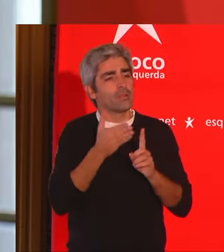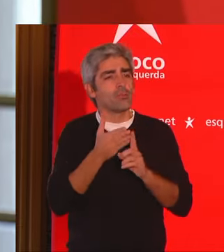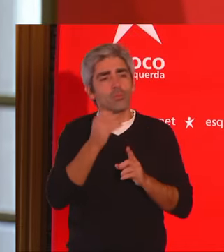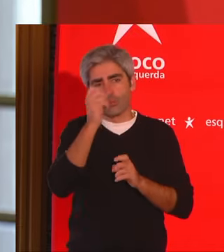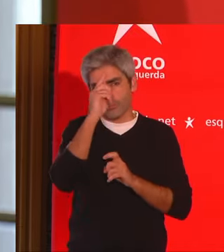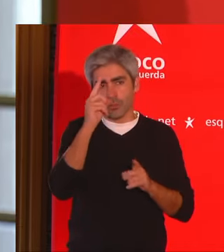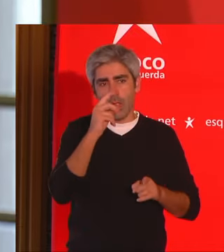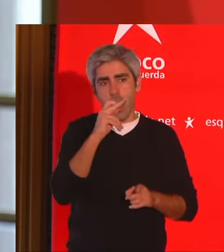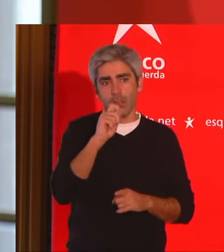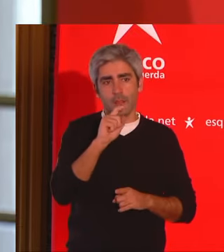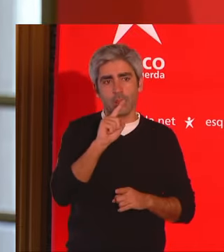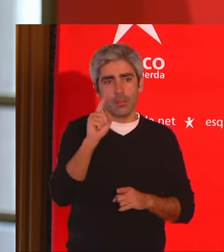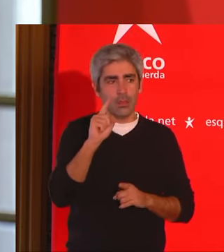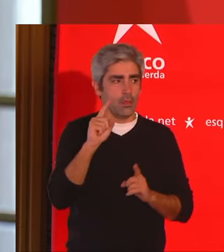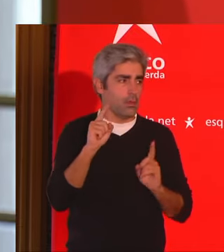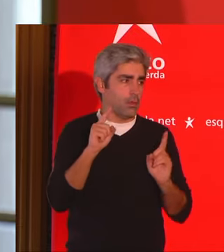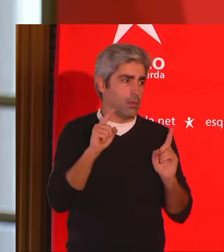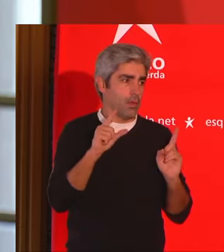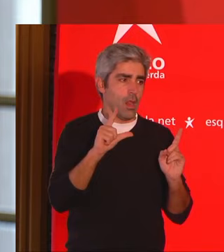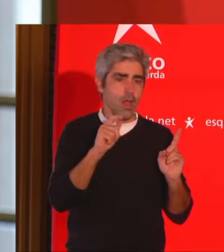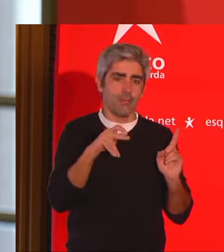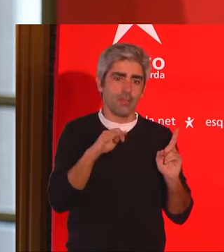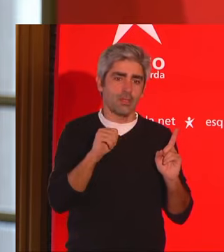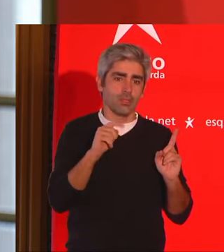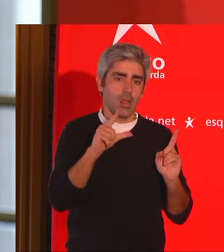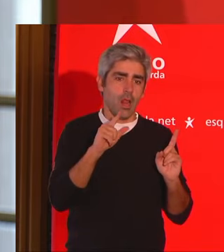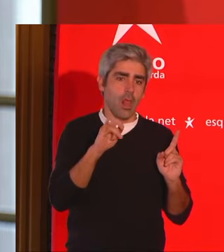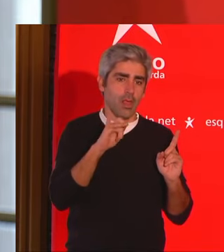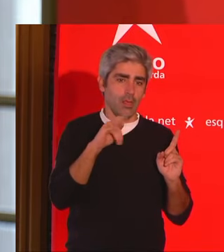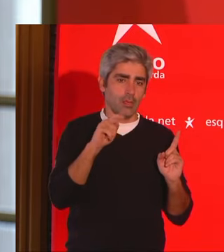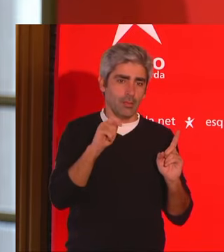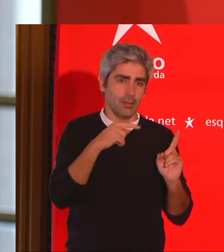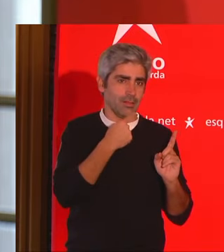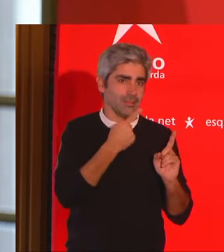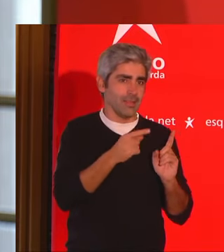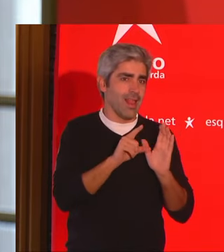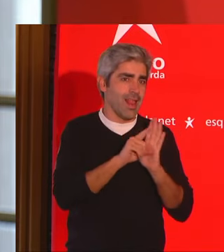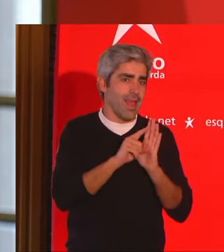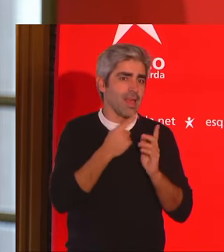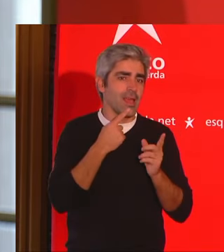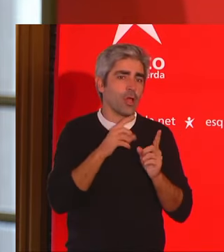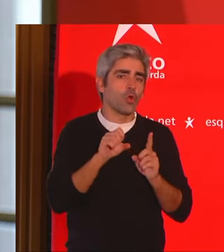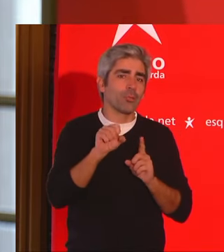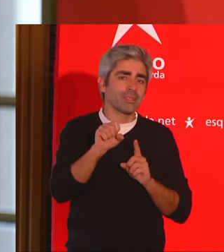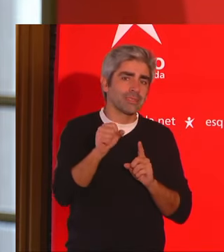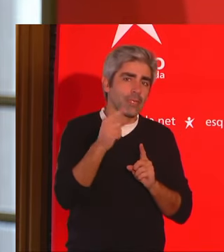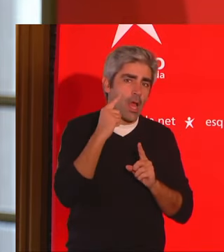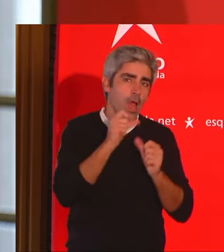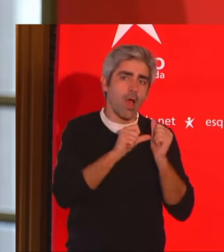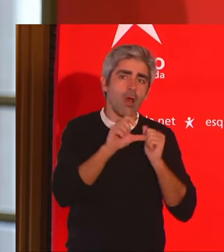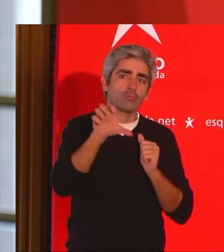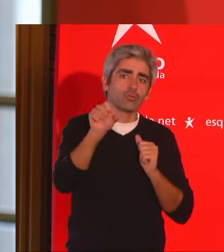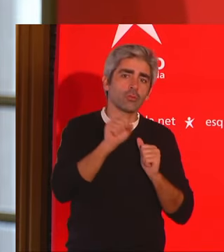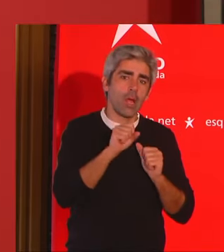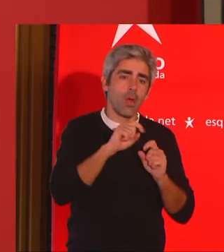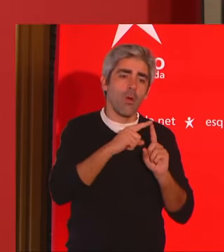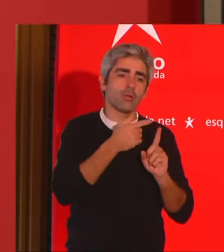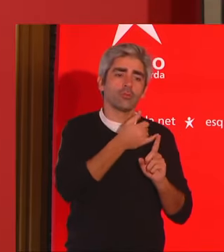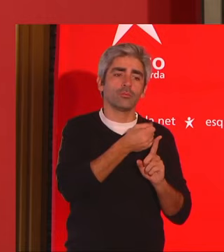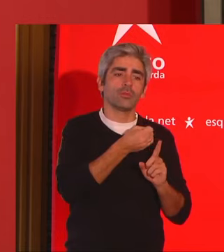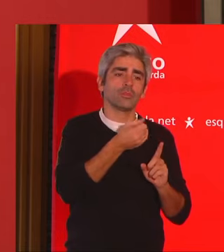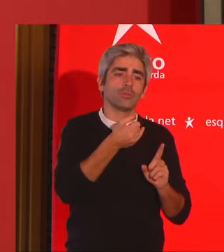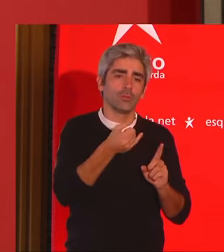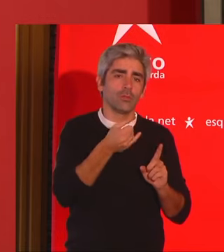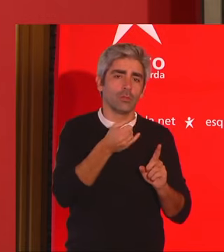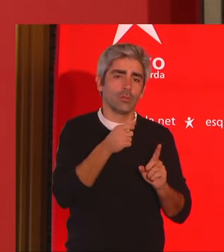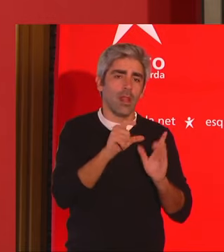André Lamas Leite falava há bocadinho daquela lei sobre recuperação de ativos, que é de 2002, a lei 5